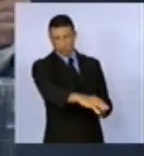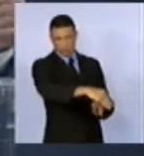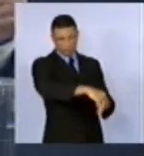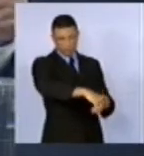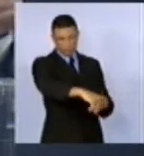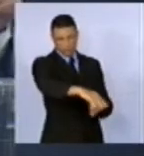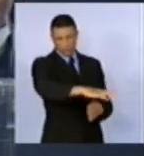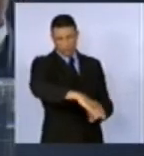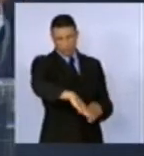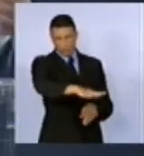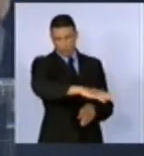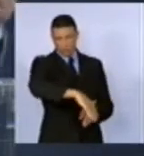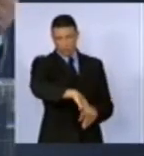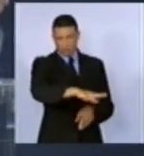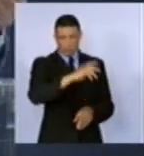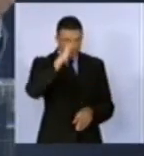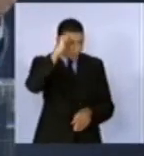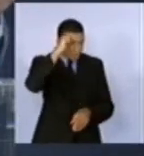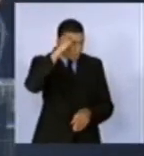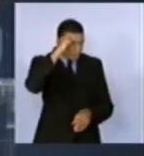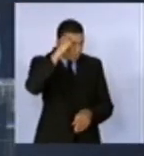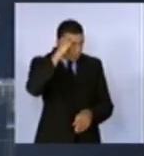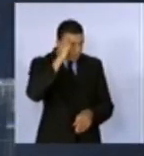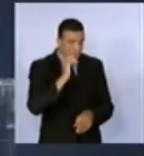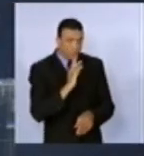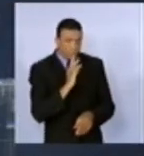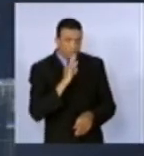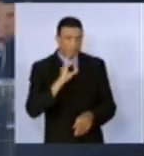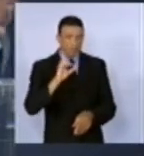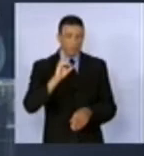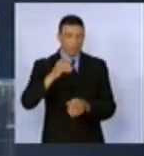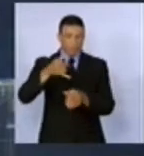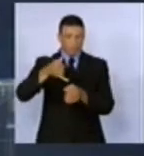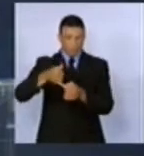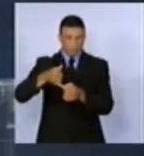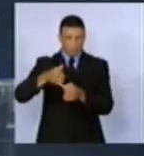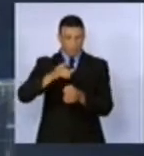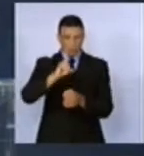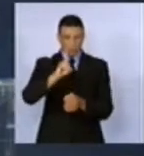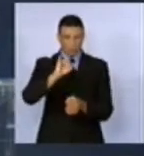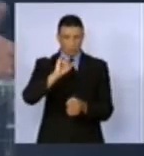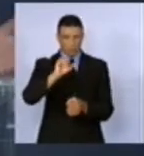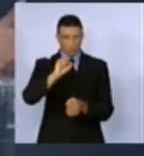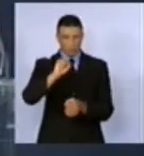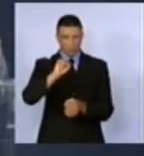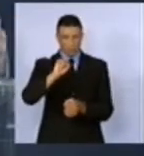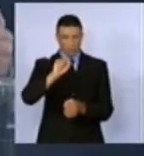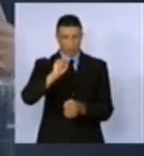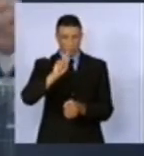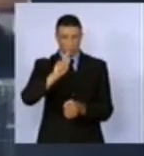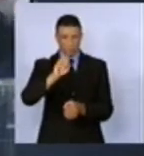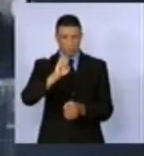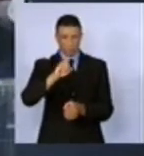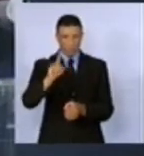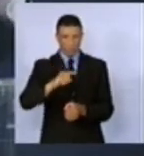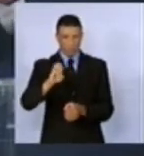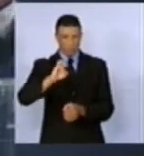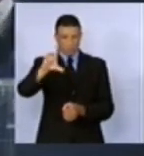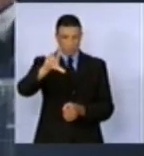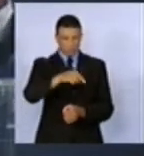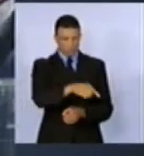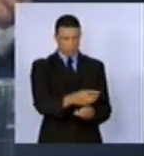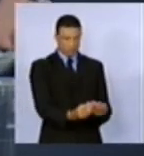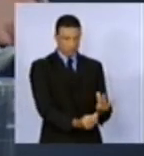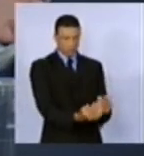o negro de fumo escuro aquele antigo do óleo diesel que hoje em dia está proibido aquele esquenta quando